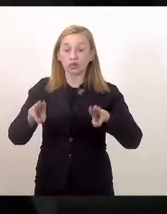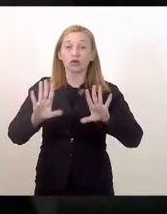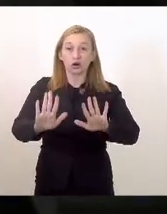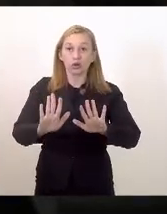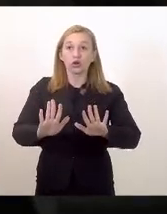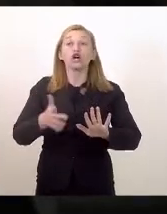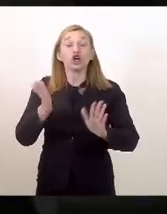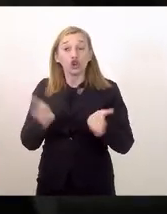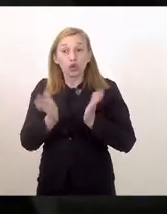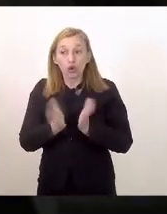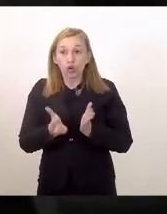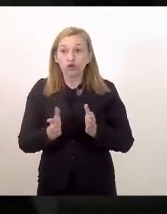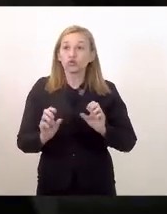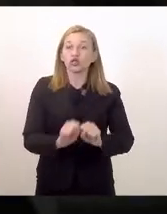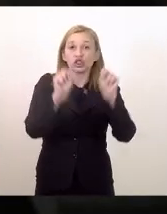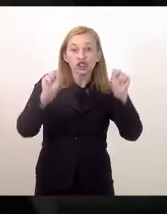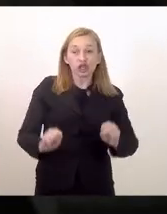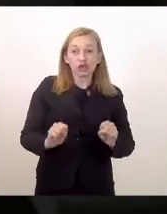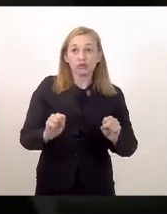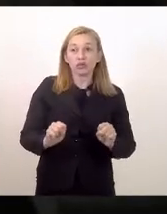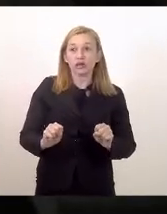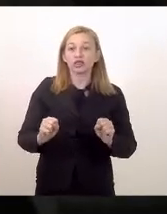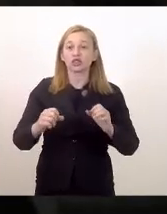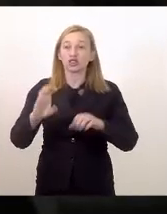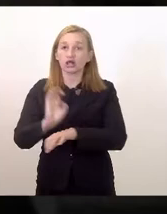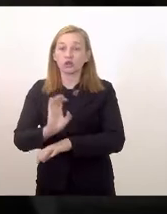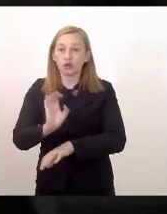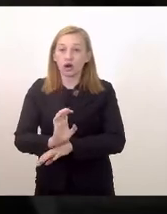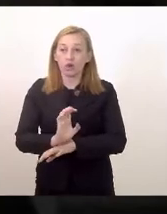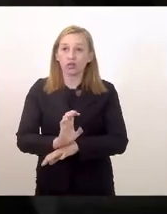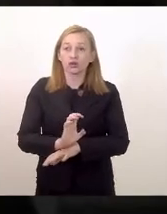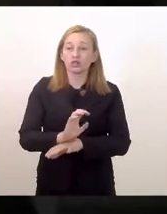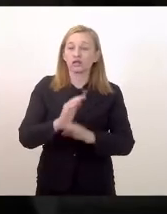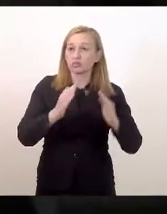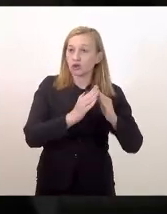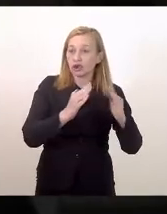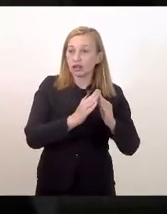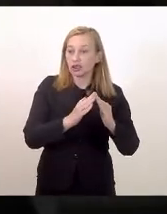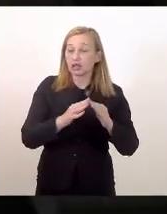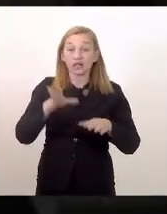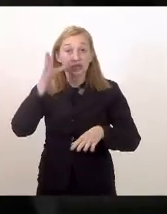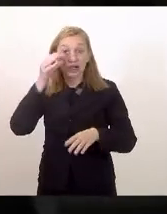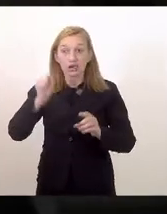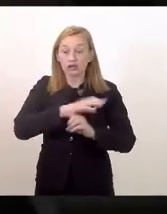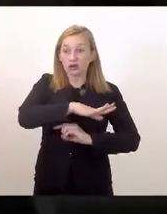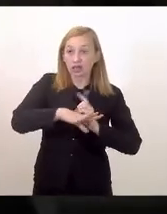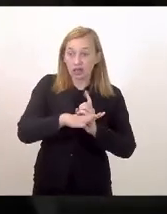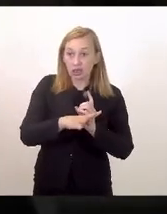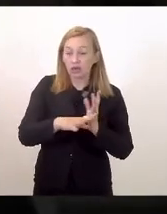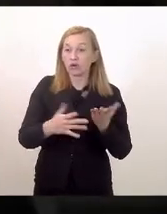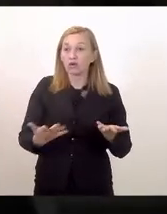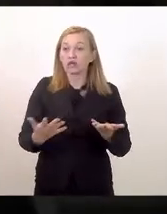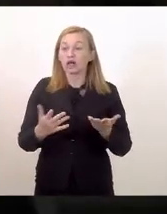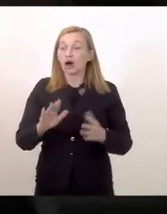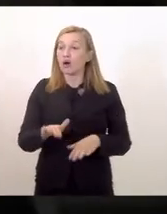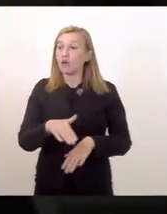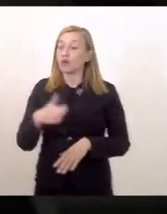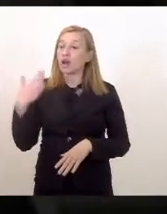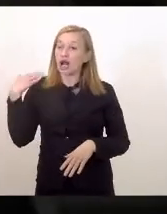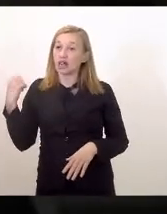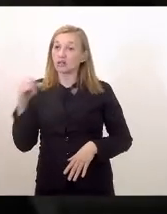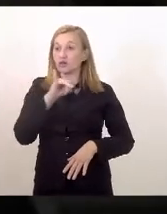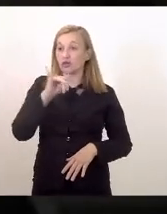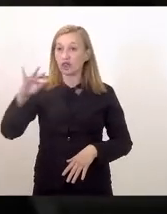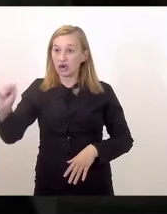hoje o Sistema Estadual de Habitação de Interesse Social, eu acho que compõe um tripé que, ao lado do FEIS, podem, se